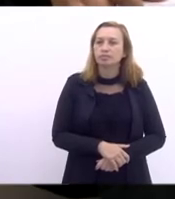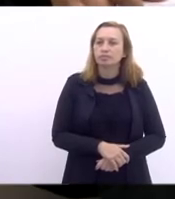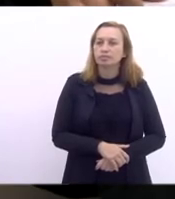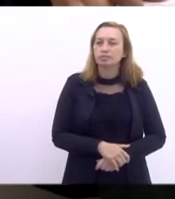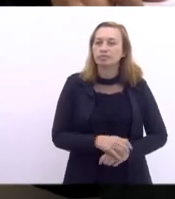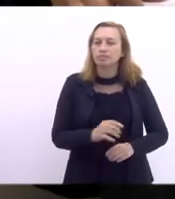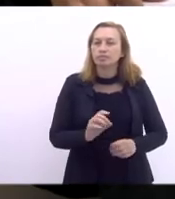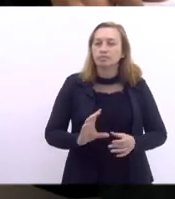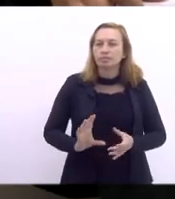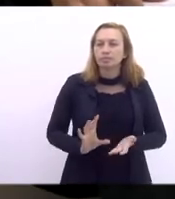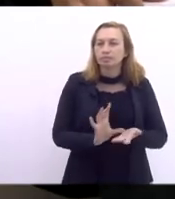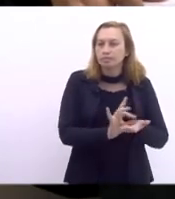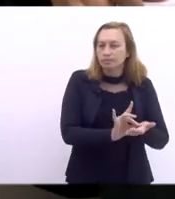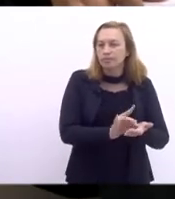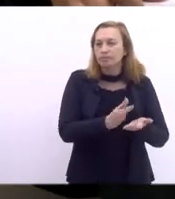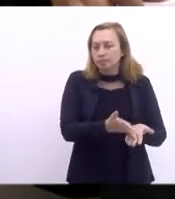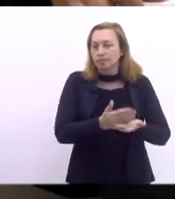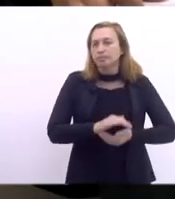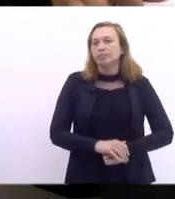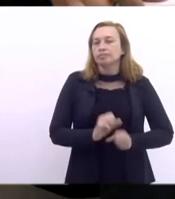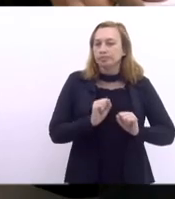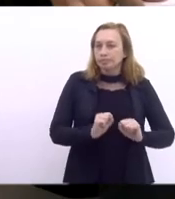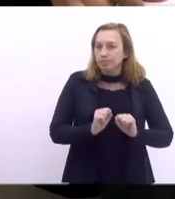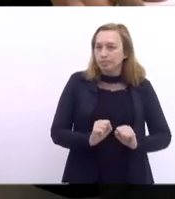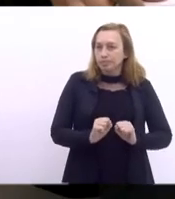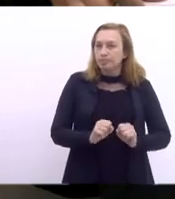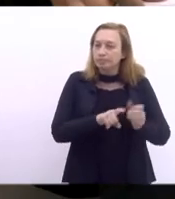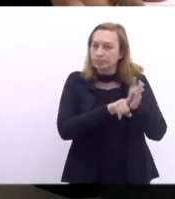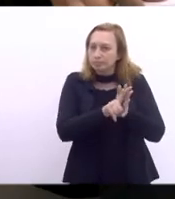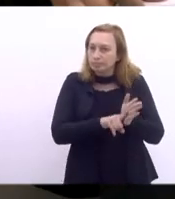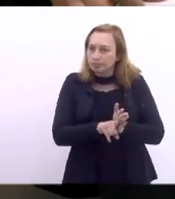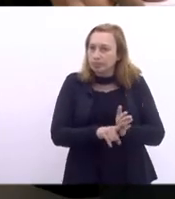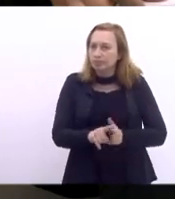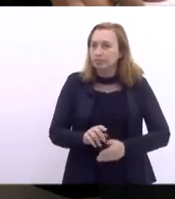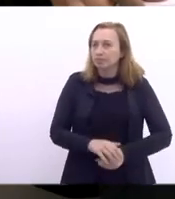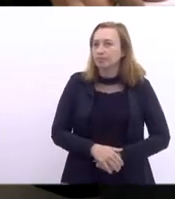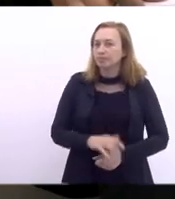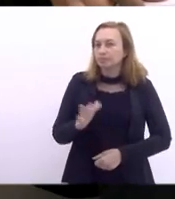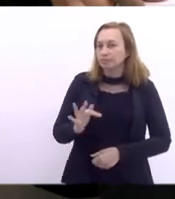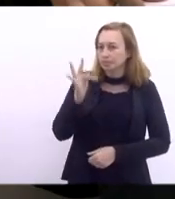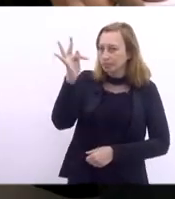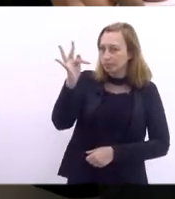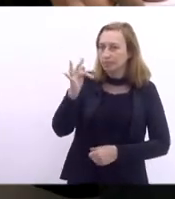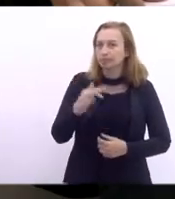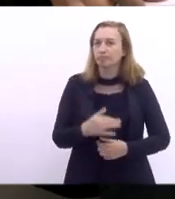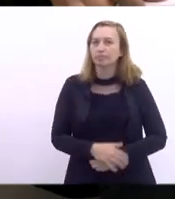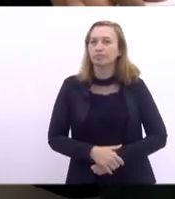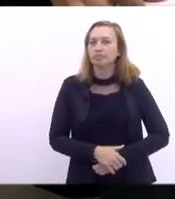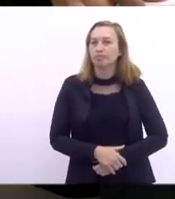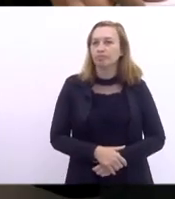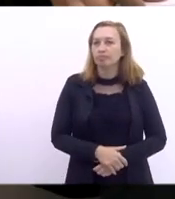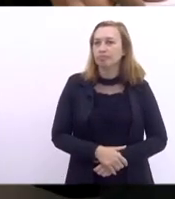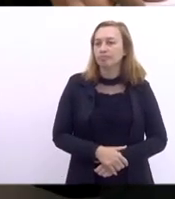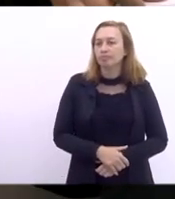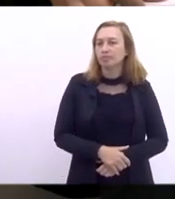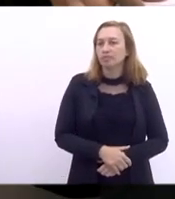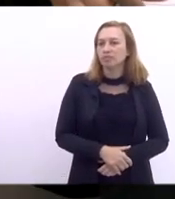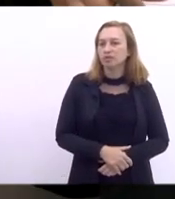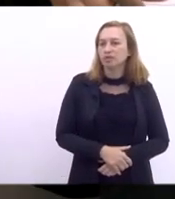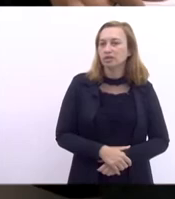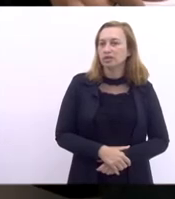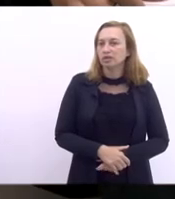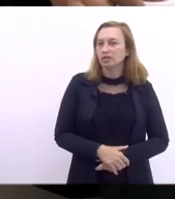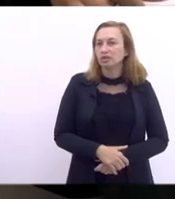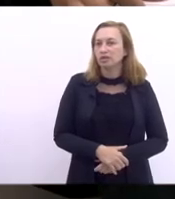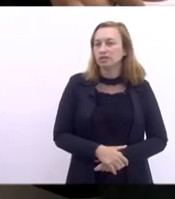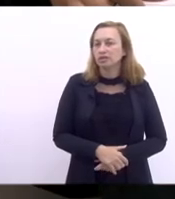nos anexos para poder para que possa ser verificado né no futuro é E assim a a